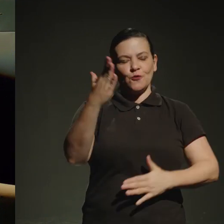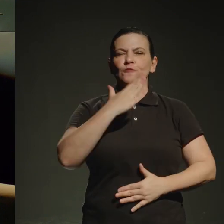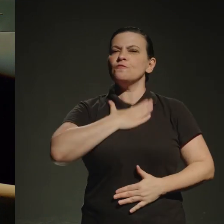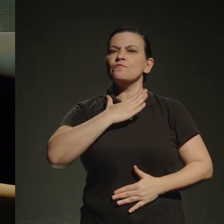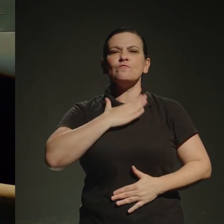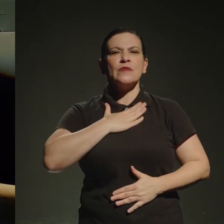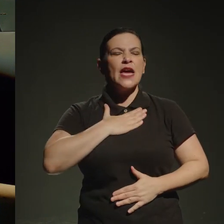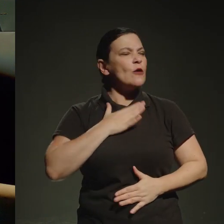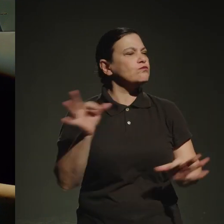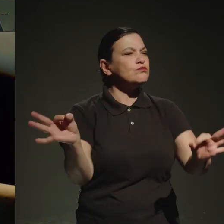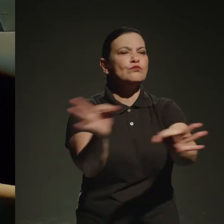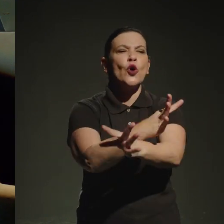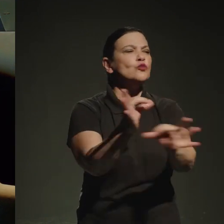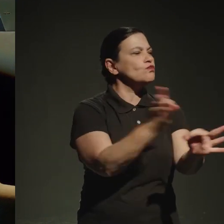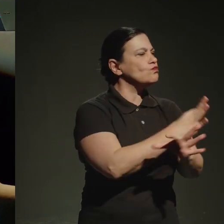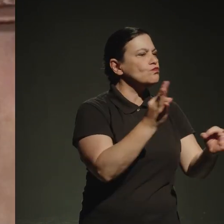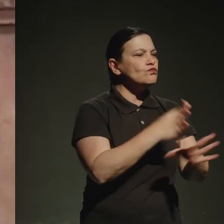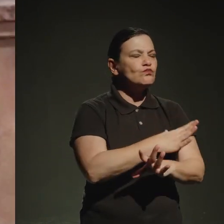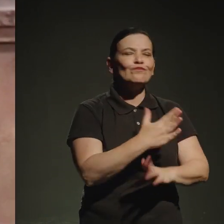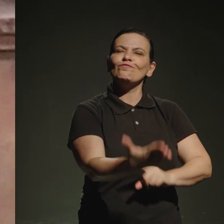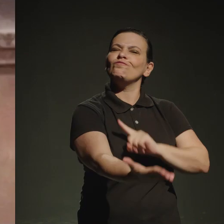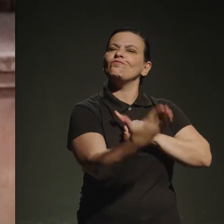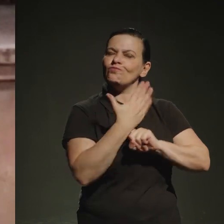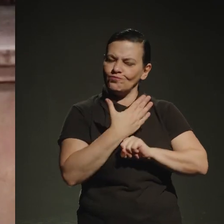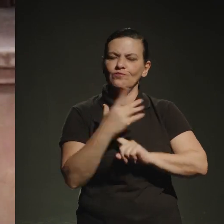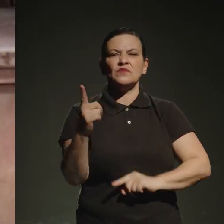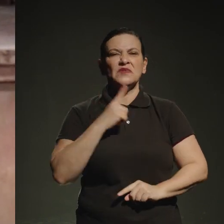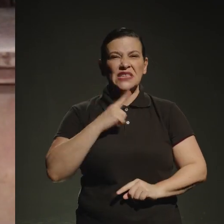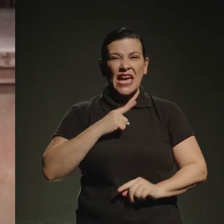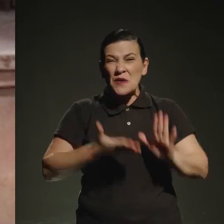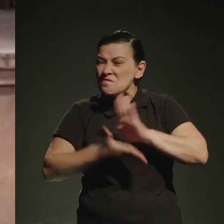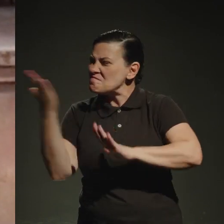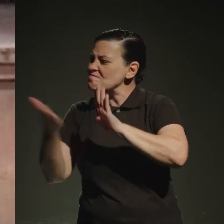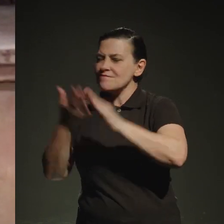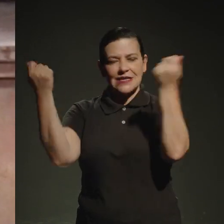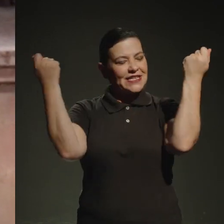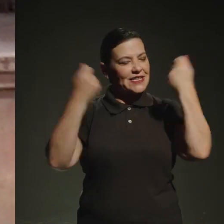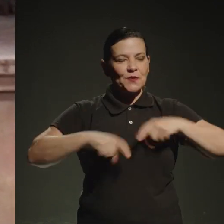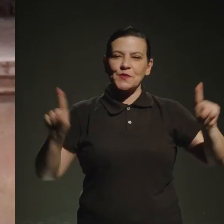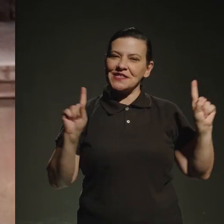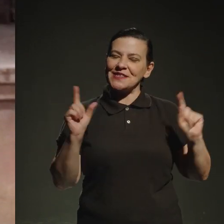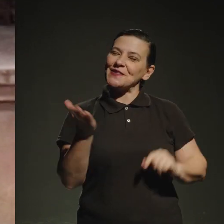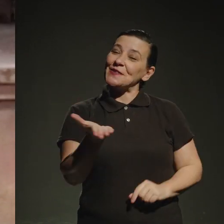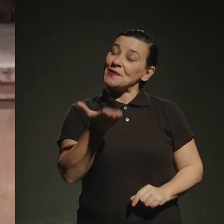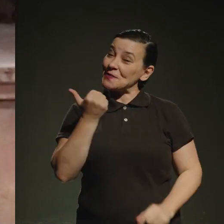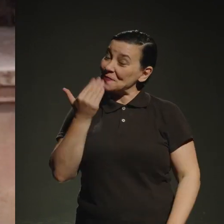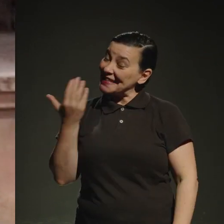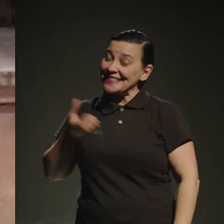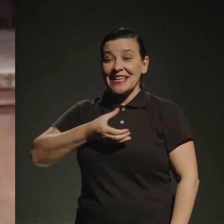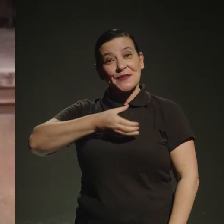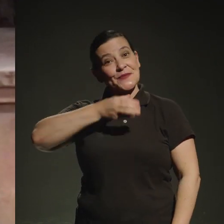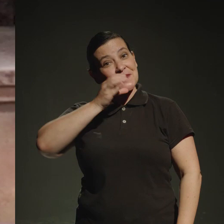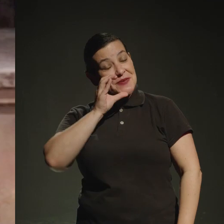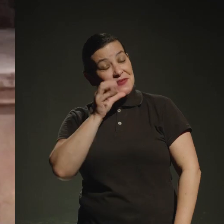lembranças, minhas memórias, que, modéstia à parte, são muitas. Nenhum mérito pessoal nisso. Afinal de contas, qualquer homem de